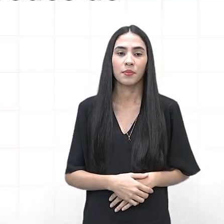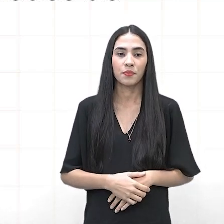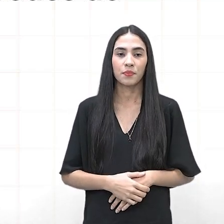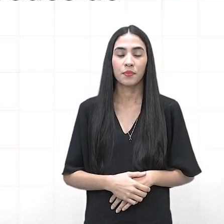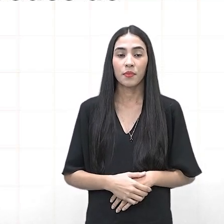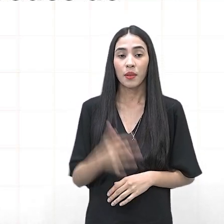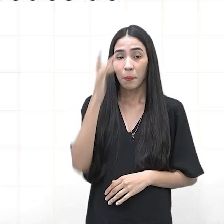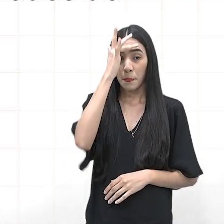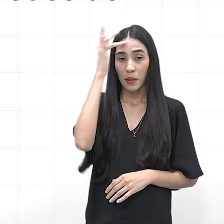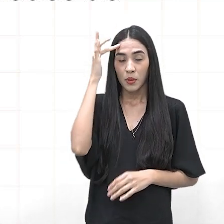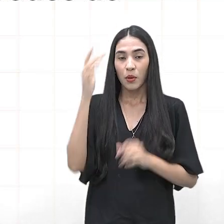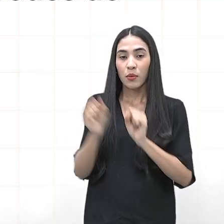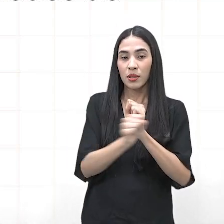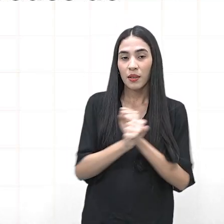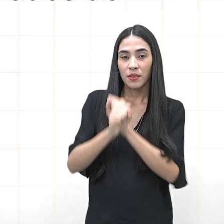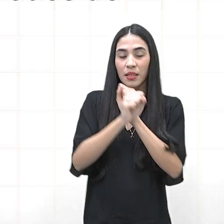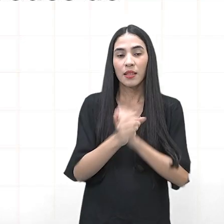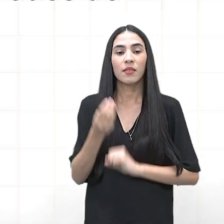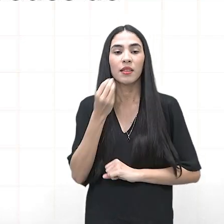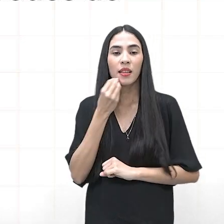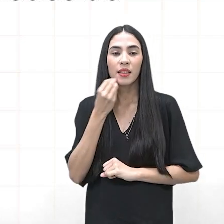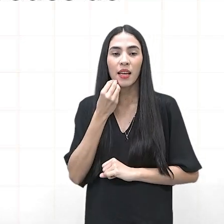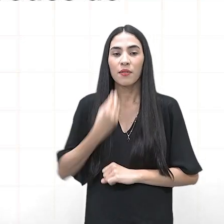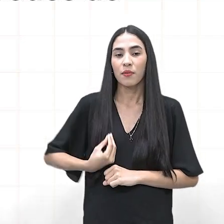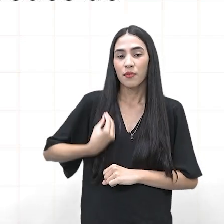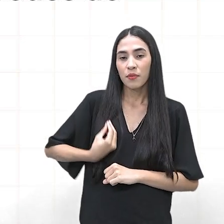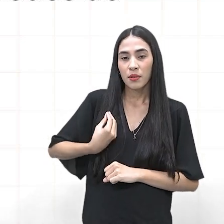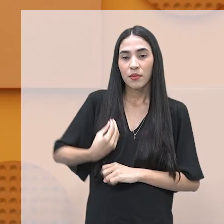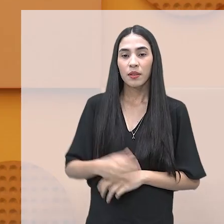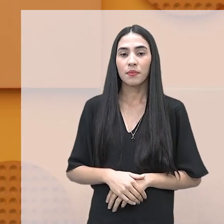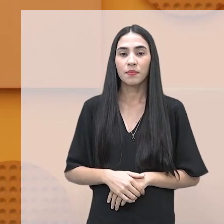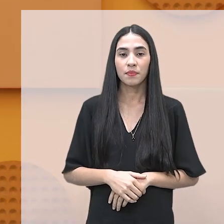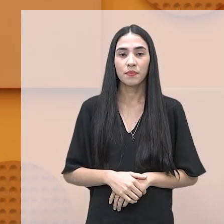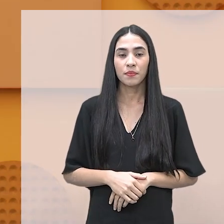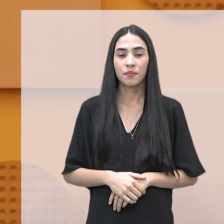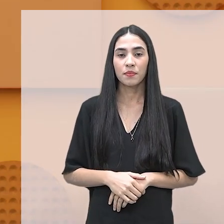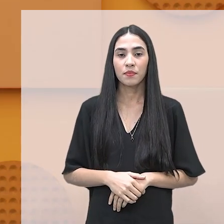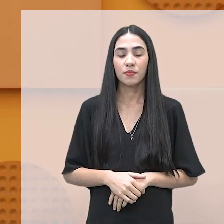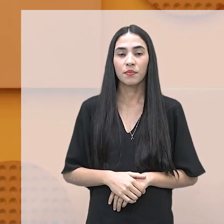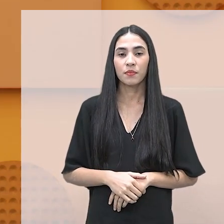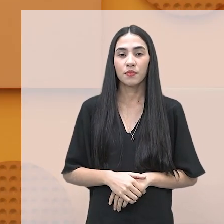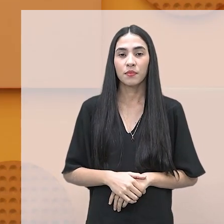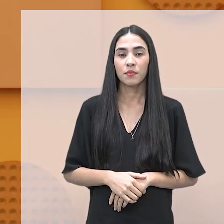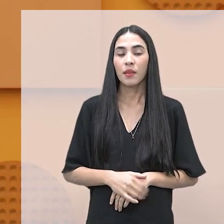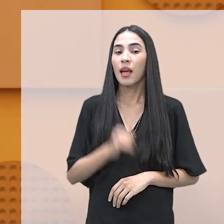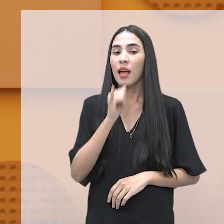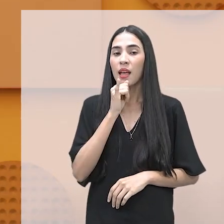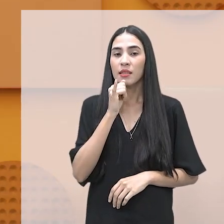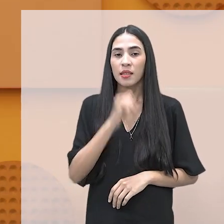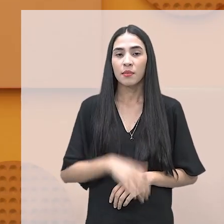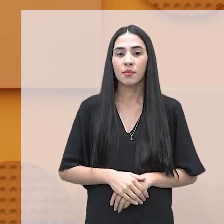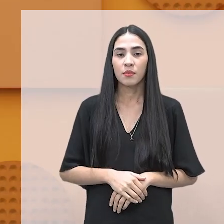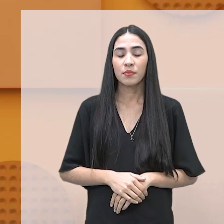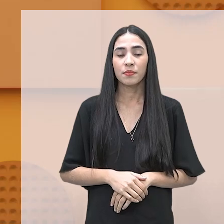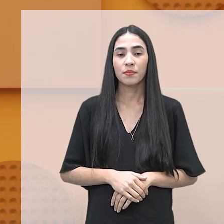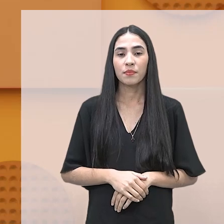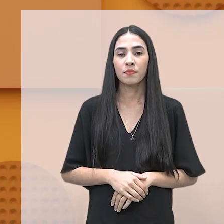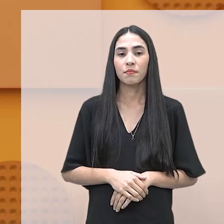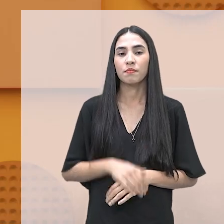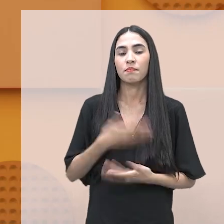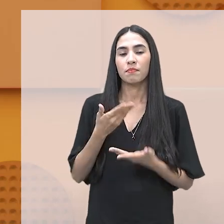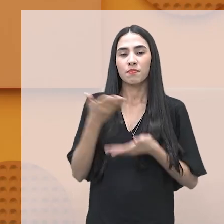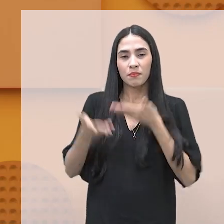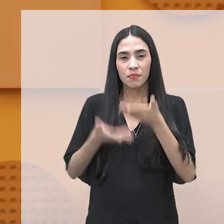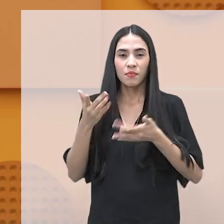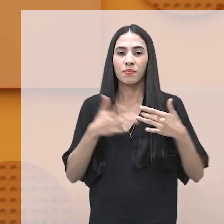próprios escravizados, para sobreviver, resolveram se organizar no que a gente conhece como mecanismo de solidariedade